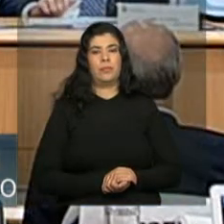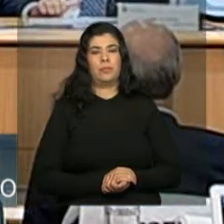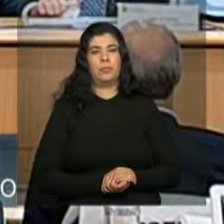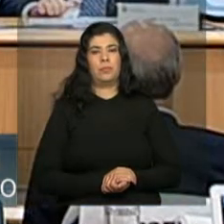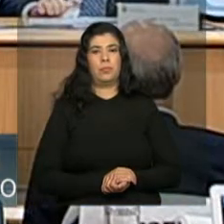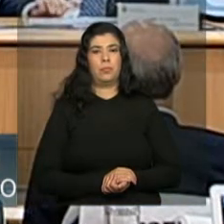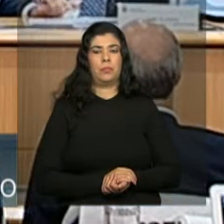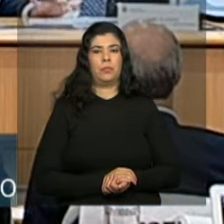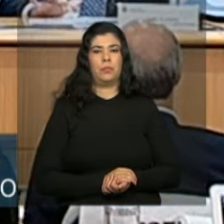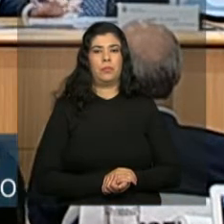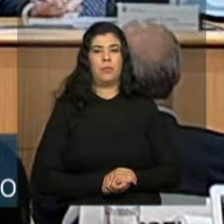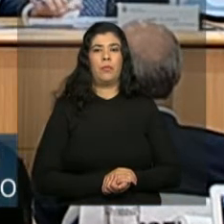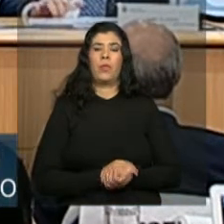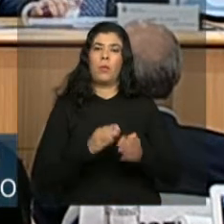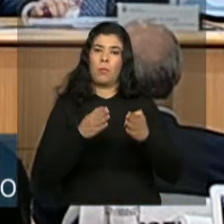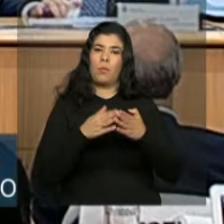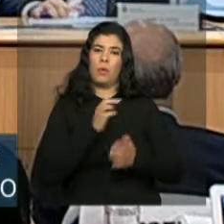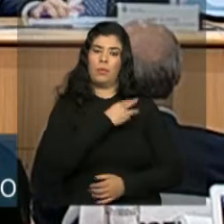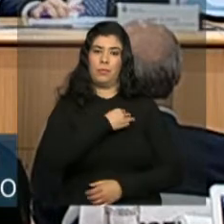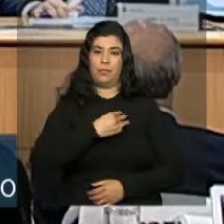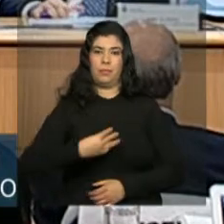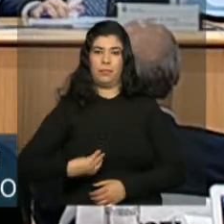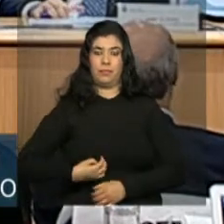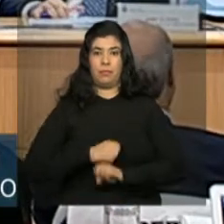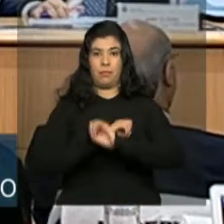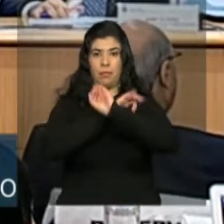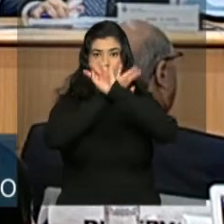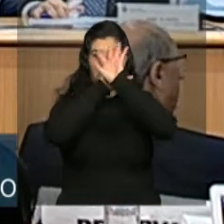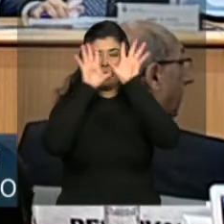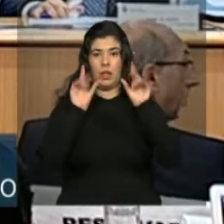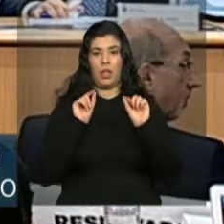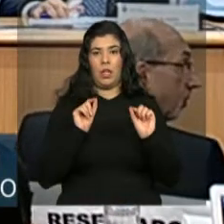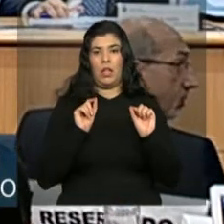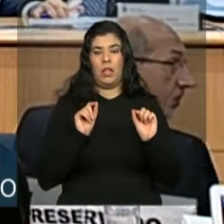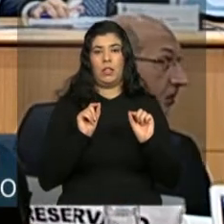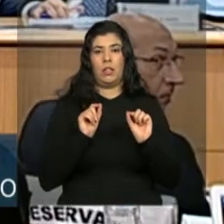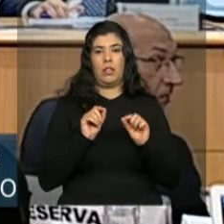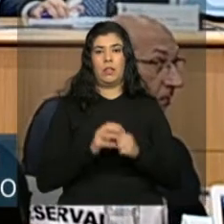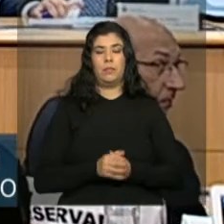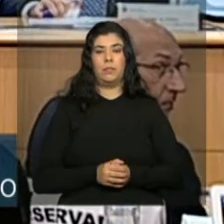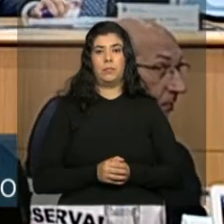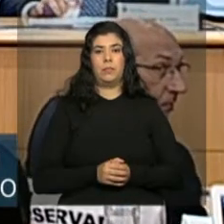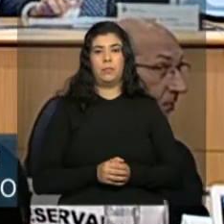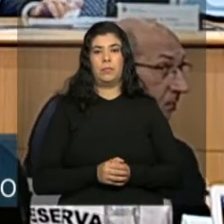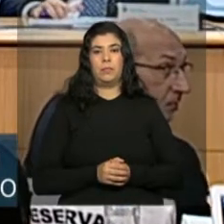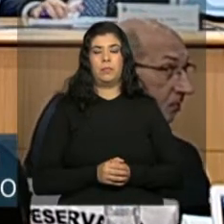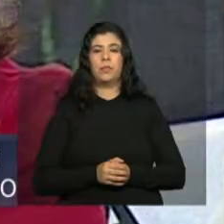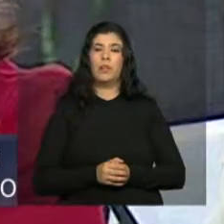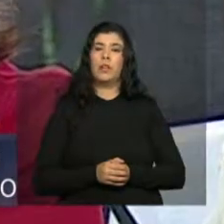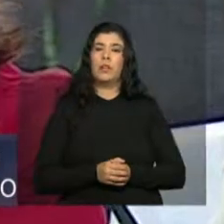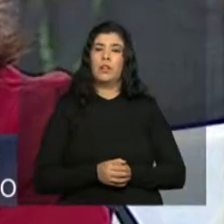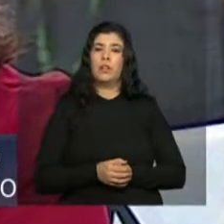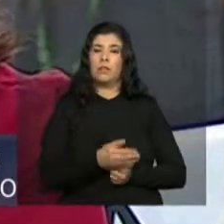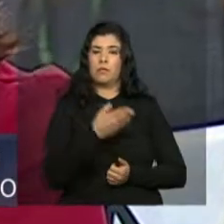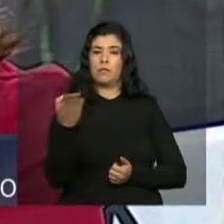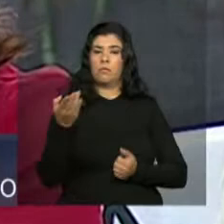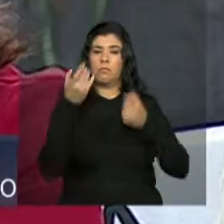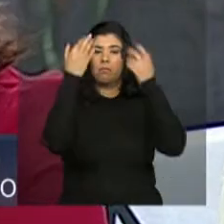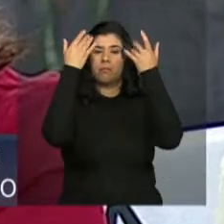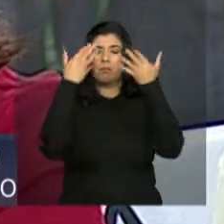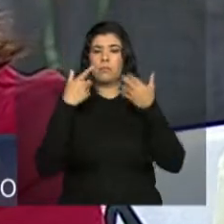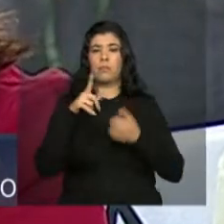e deixar claro é assim a gente está dizendo